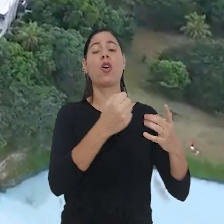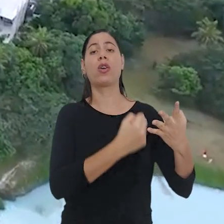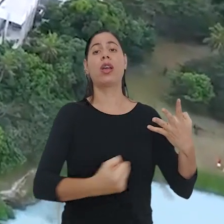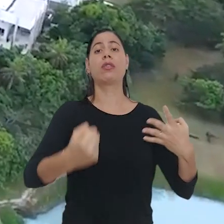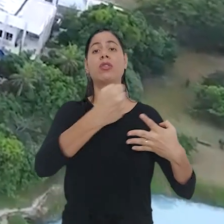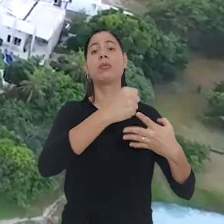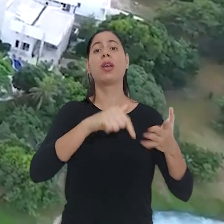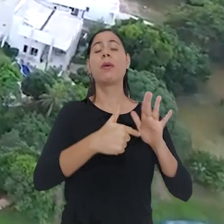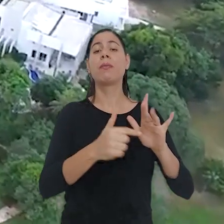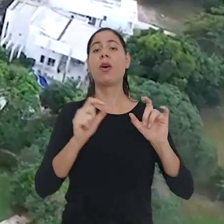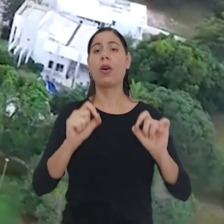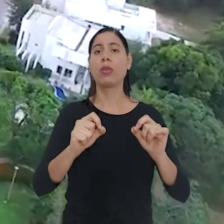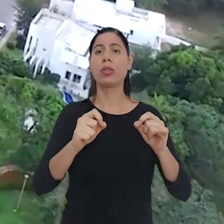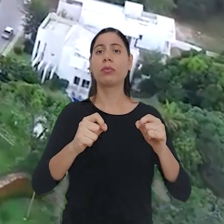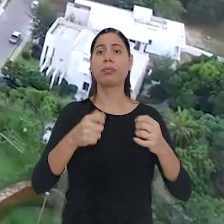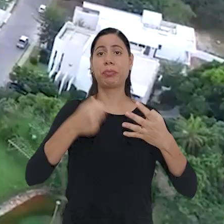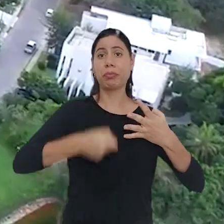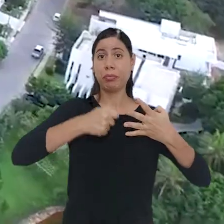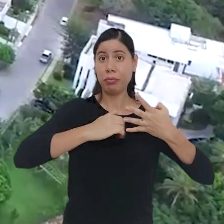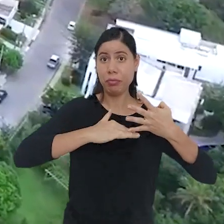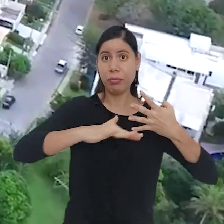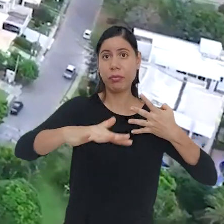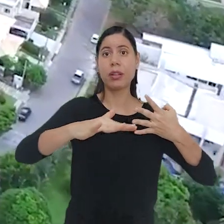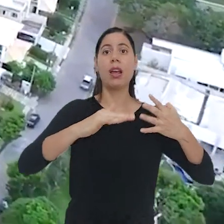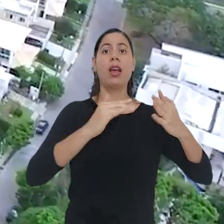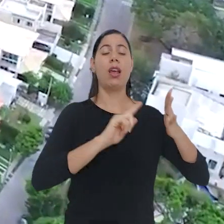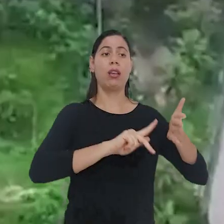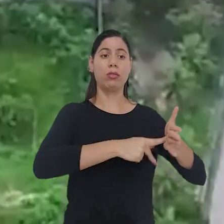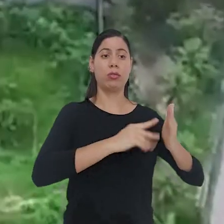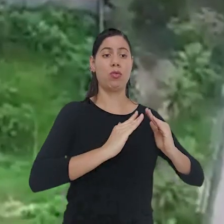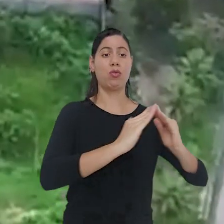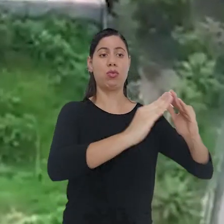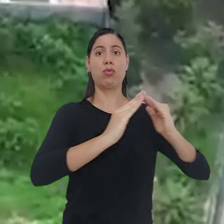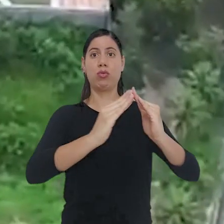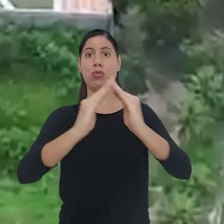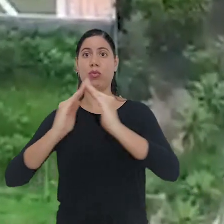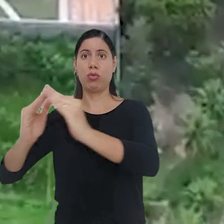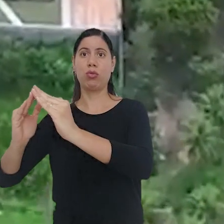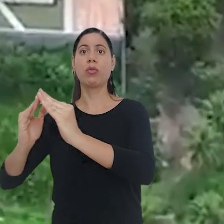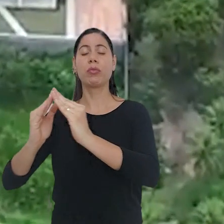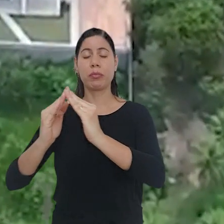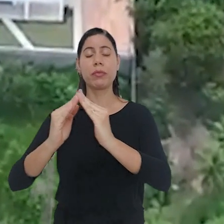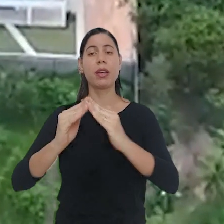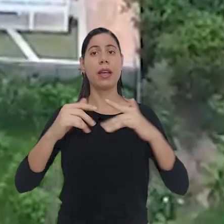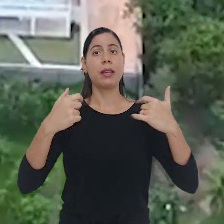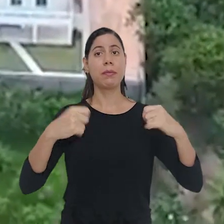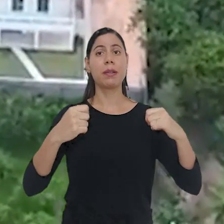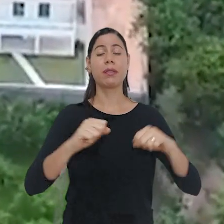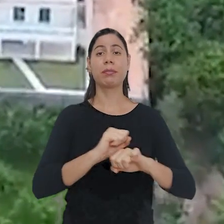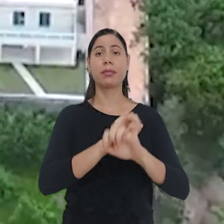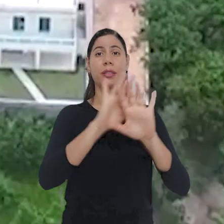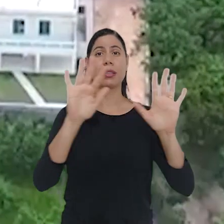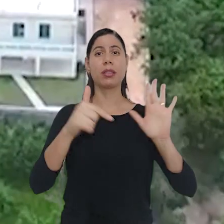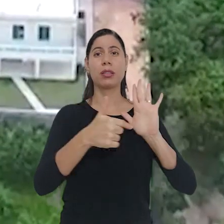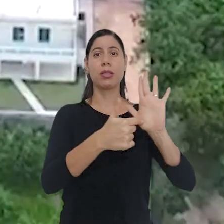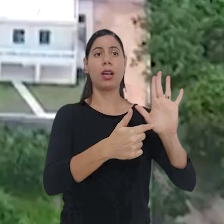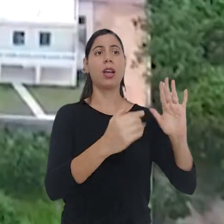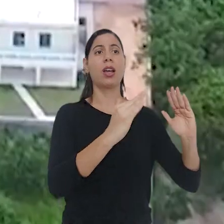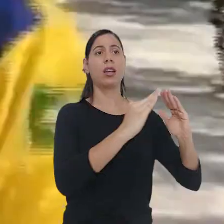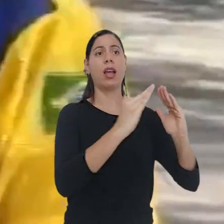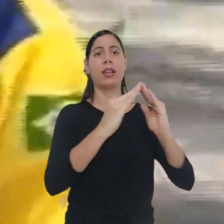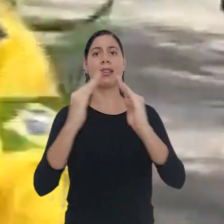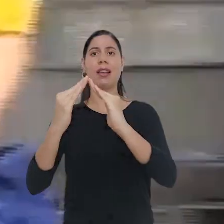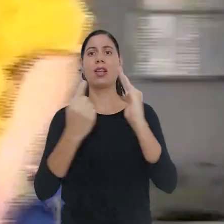possui entendimento de que em loteamento ou condomínio horizontal, cujas unidades habitacionais estejam claramente